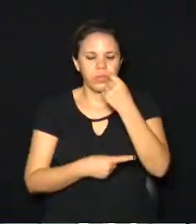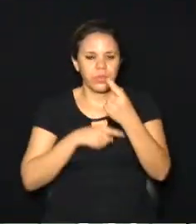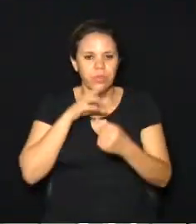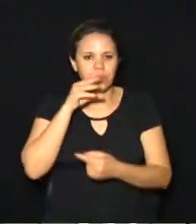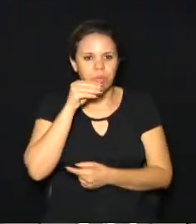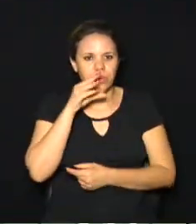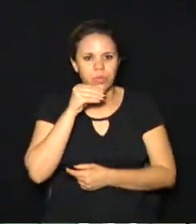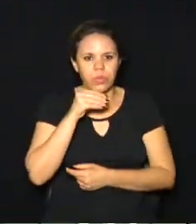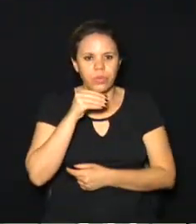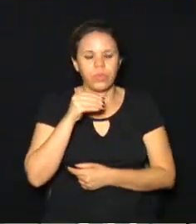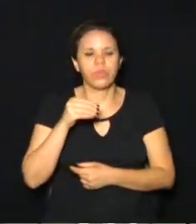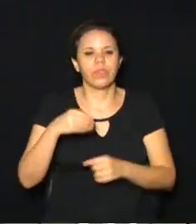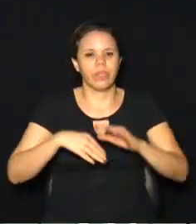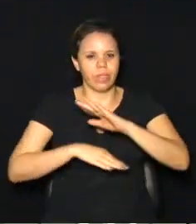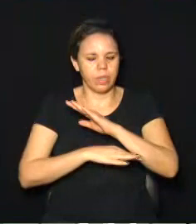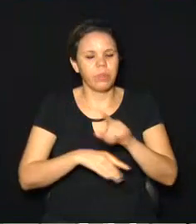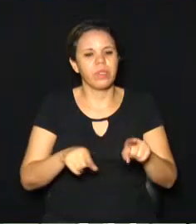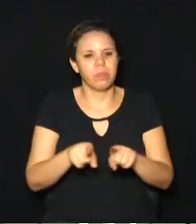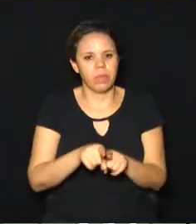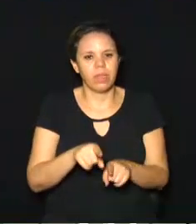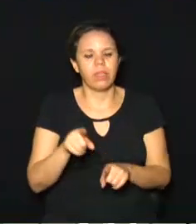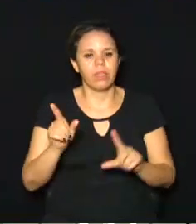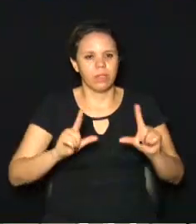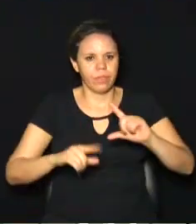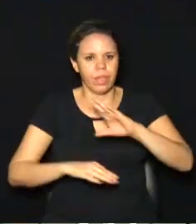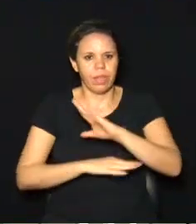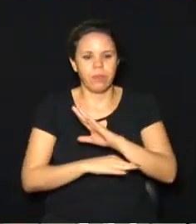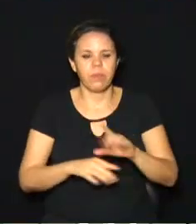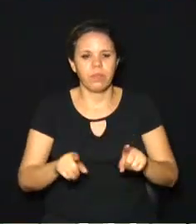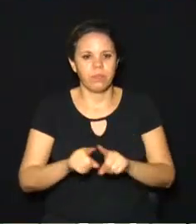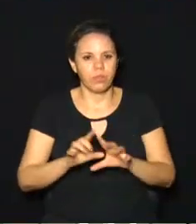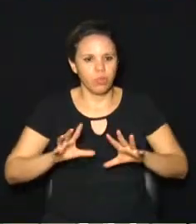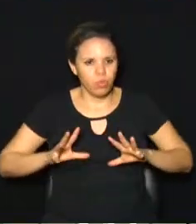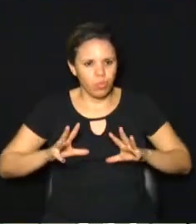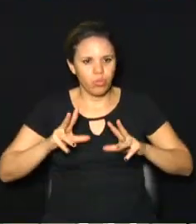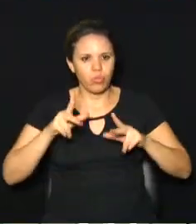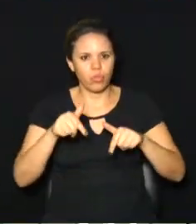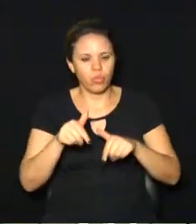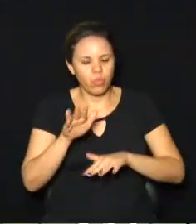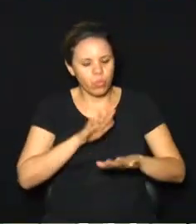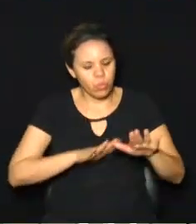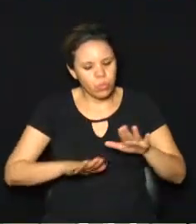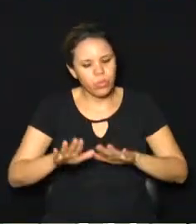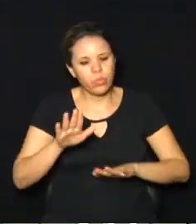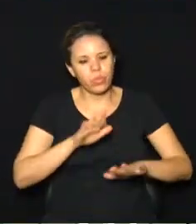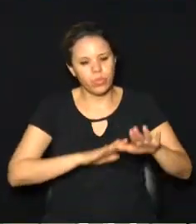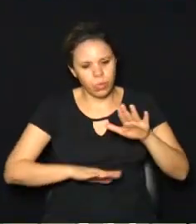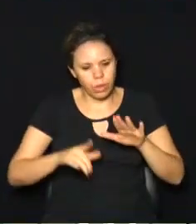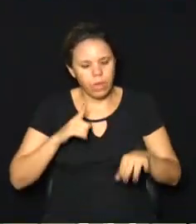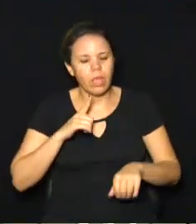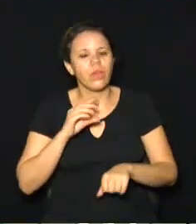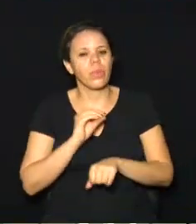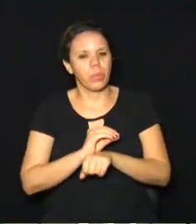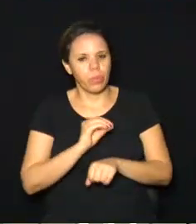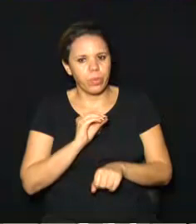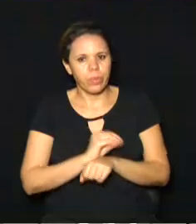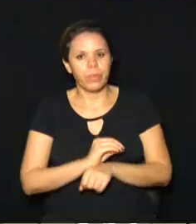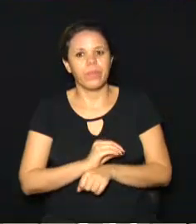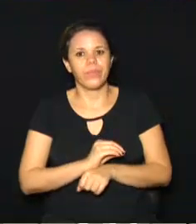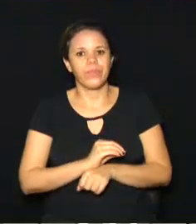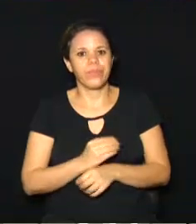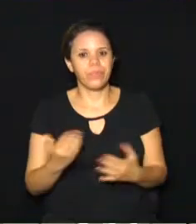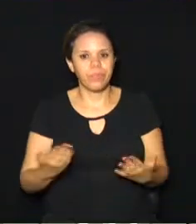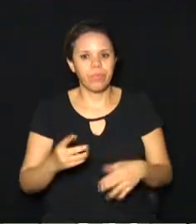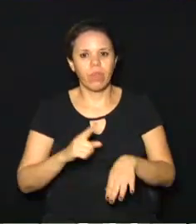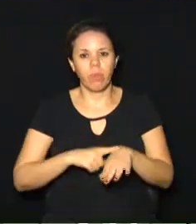de Campinas, da TV Câmara, tomando aqui todas as medidas de proteção nesse